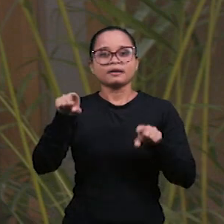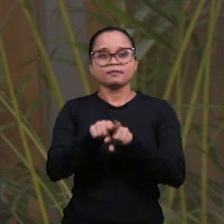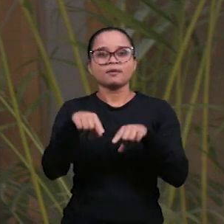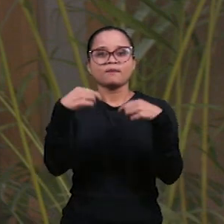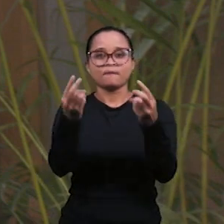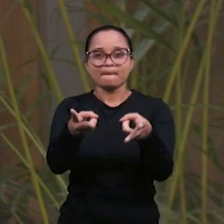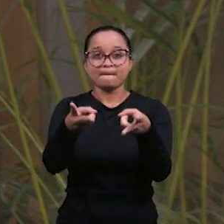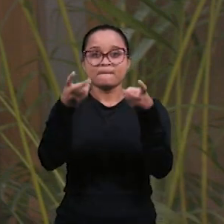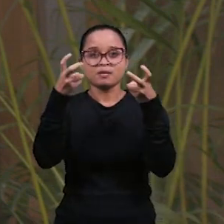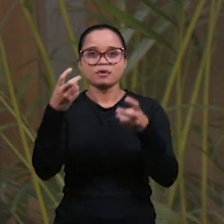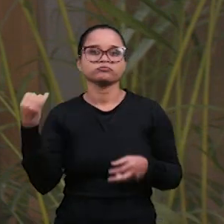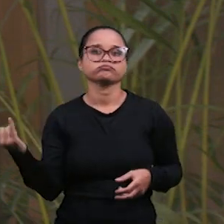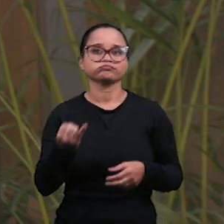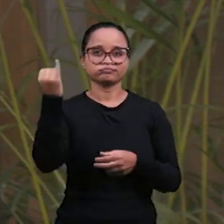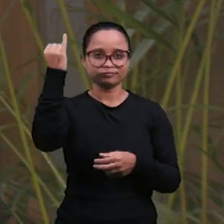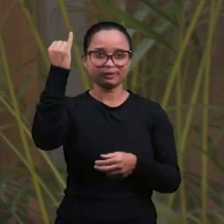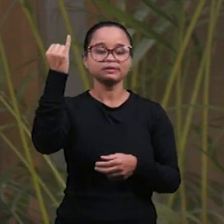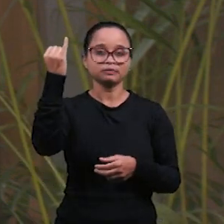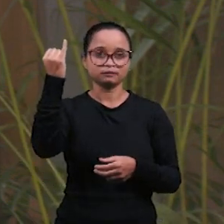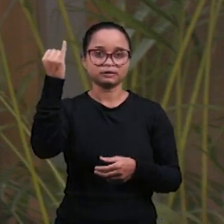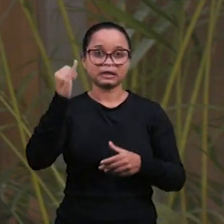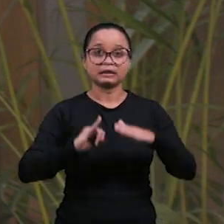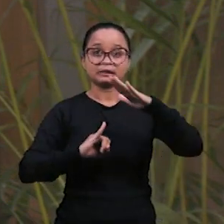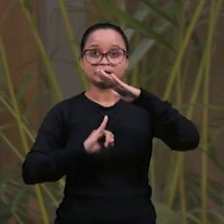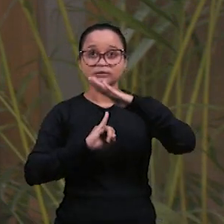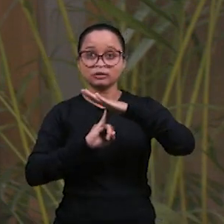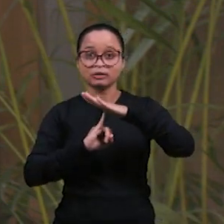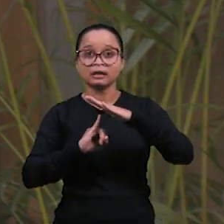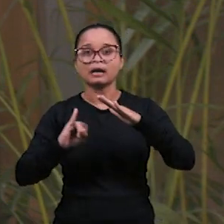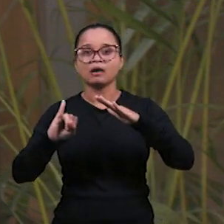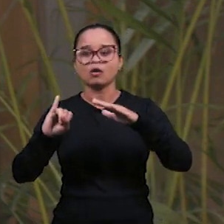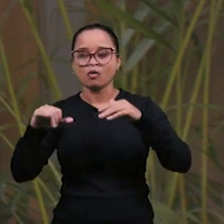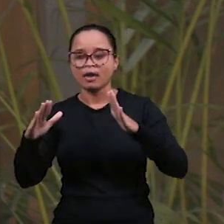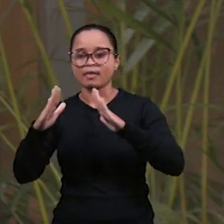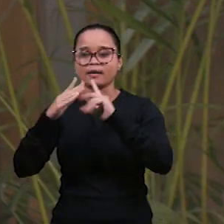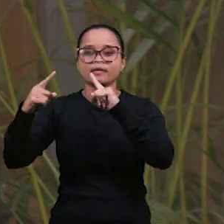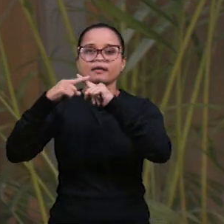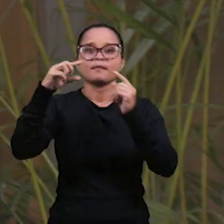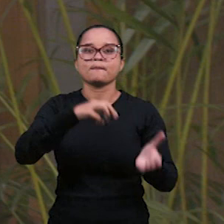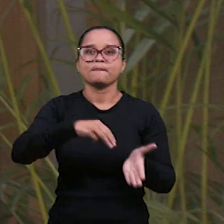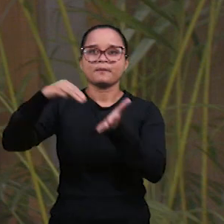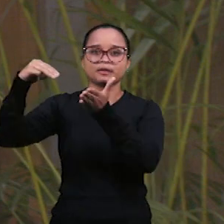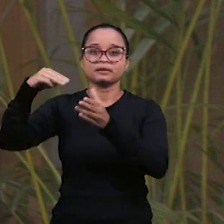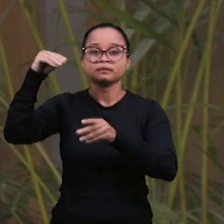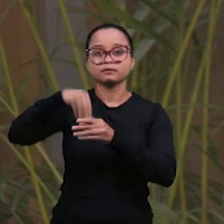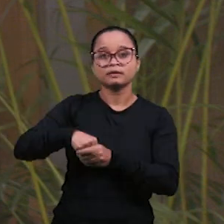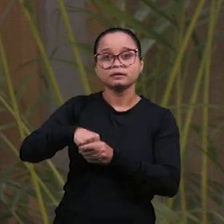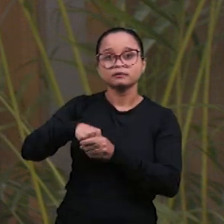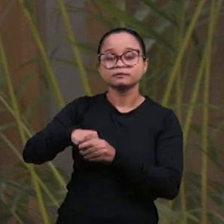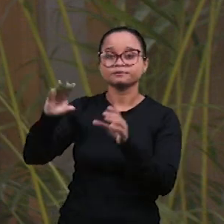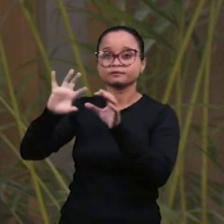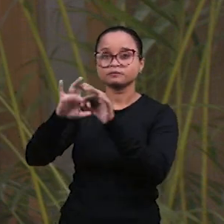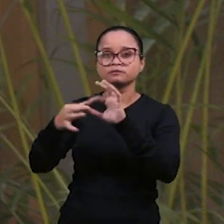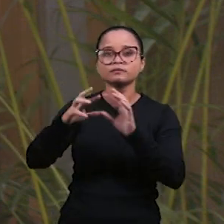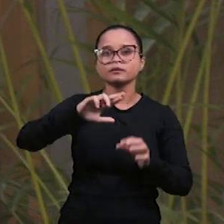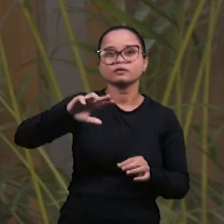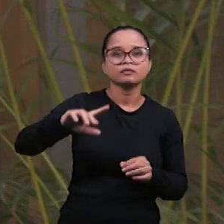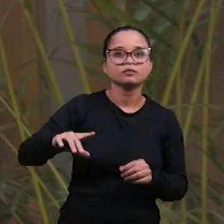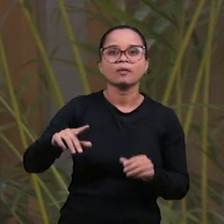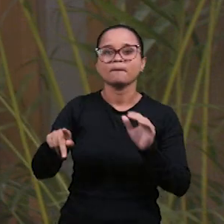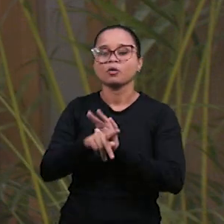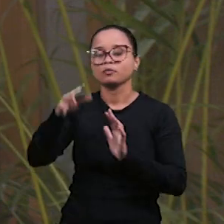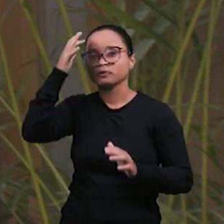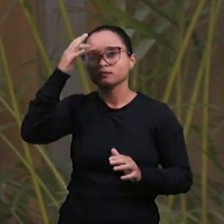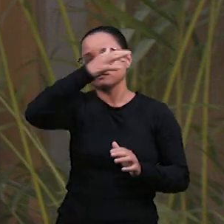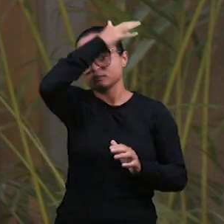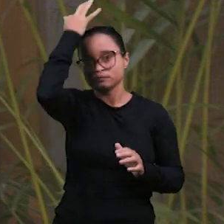a importância da instituição Igreja Cristã Maranata dentro do contexto não só espiritual, isso